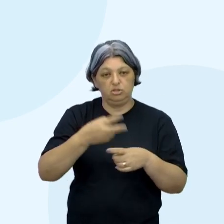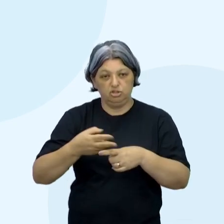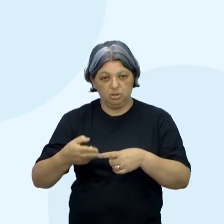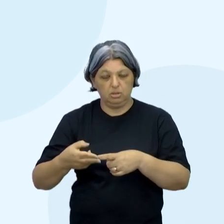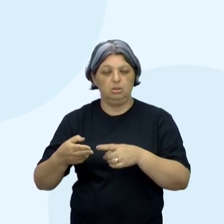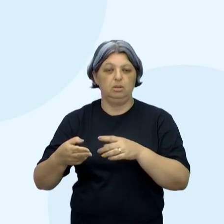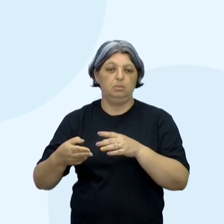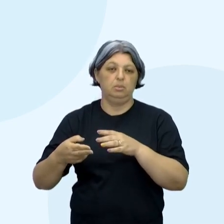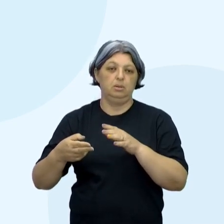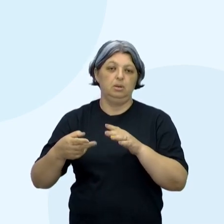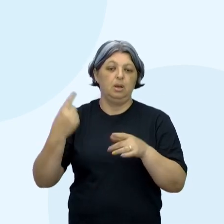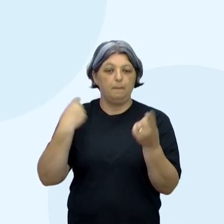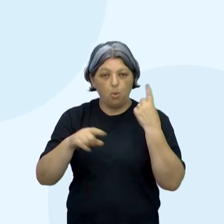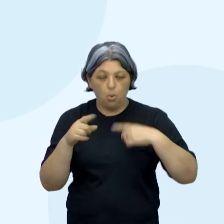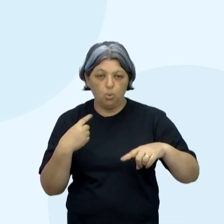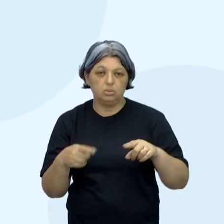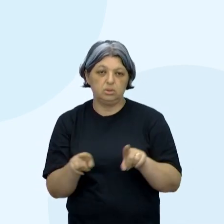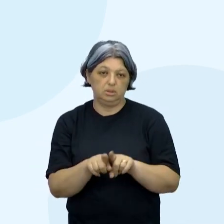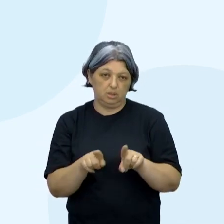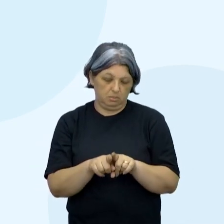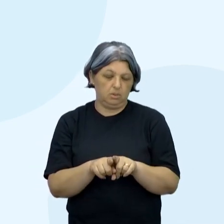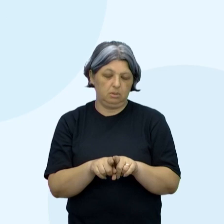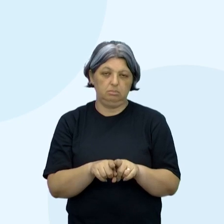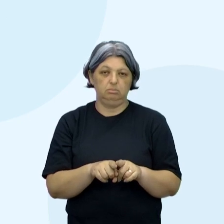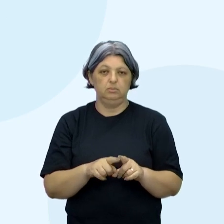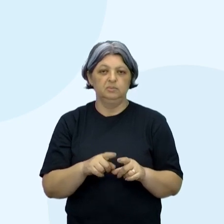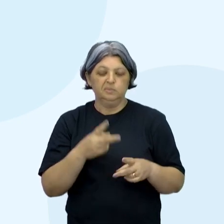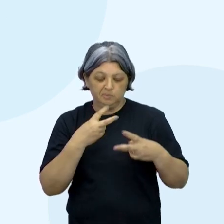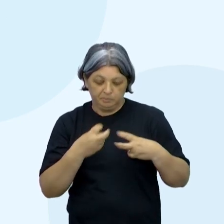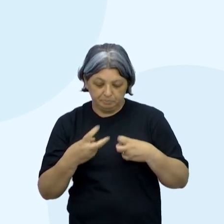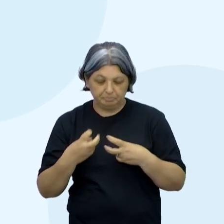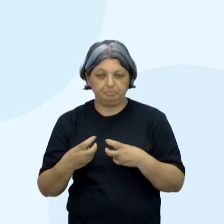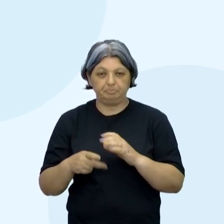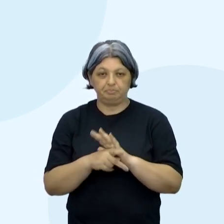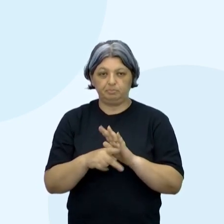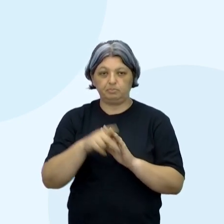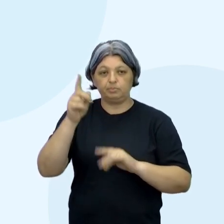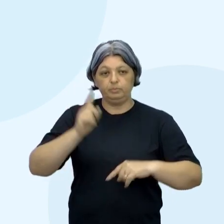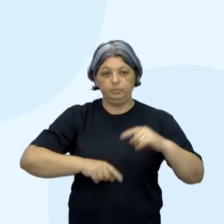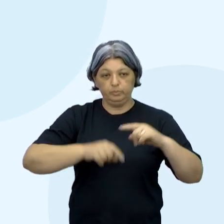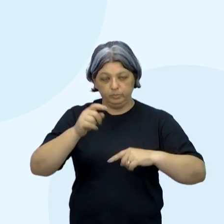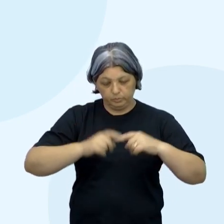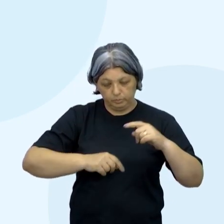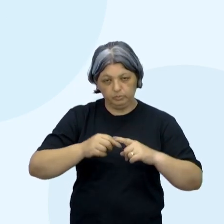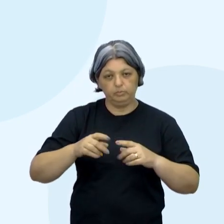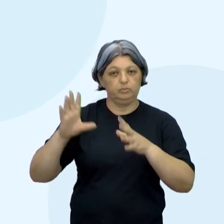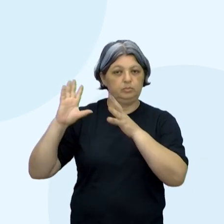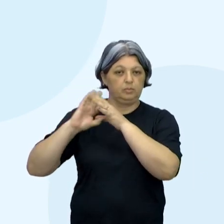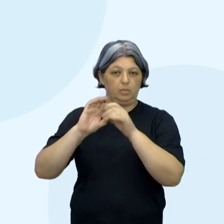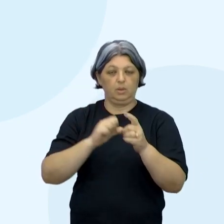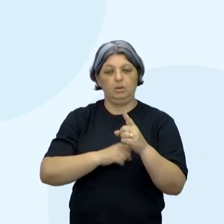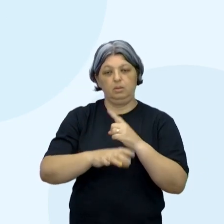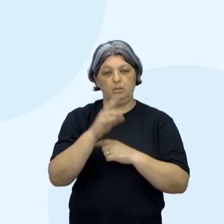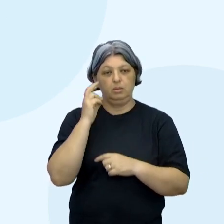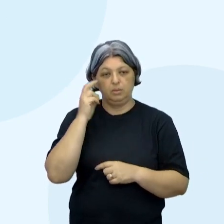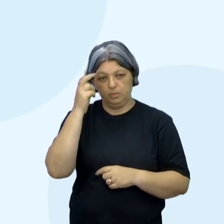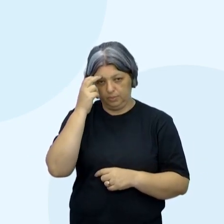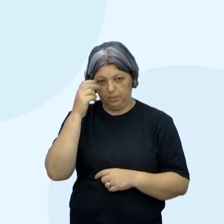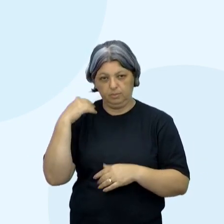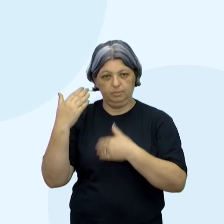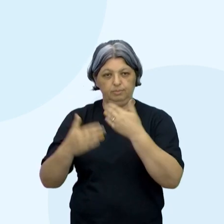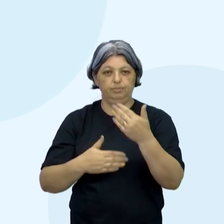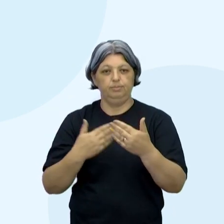que eles reconheçam a estética como um produto do contexto sociocultural e